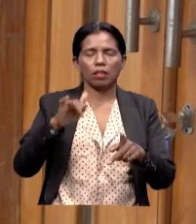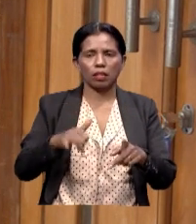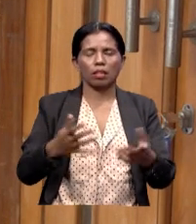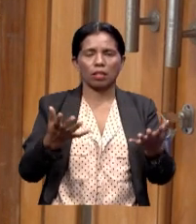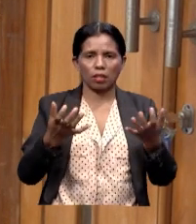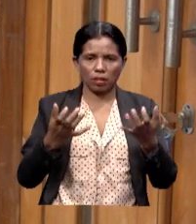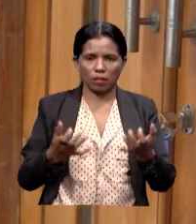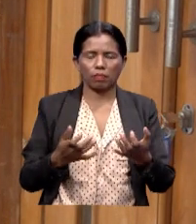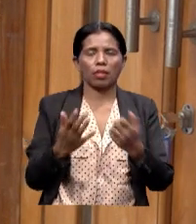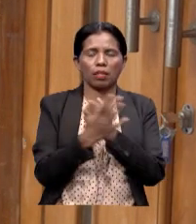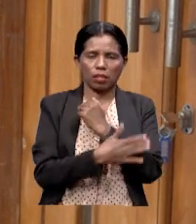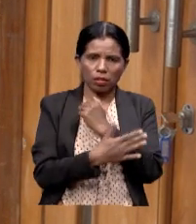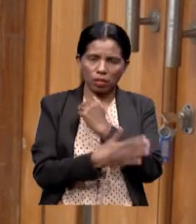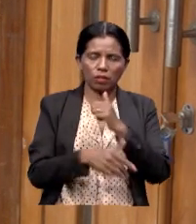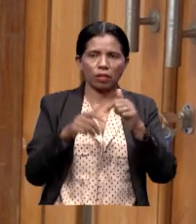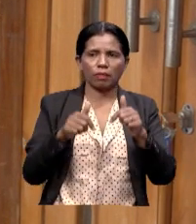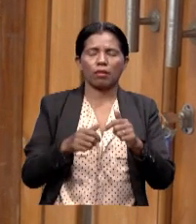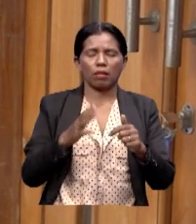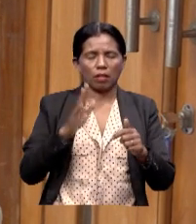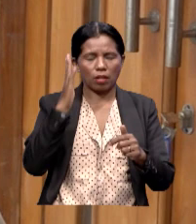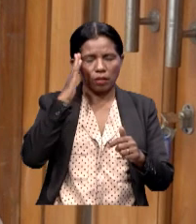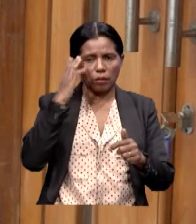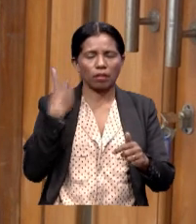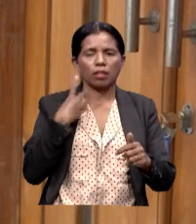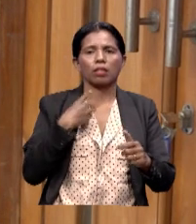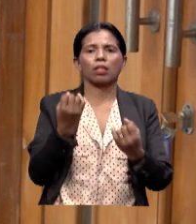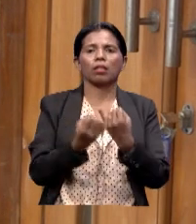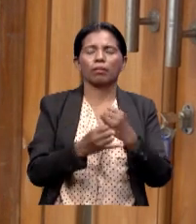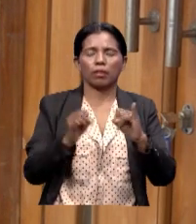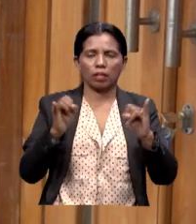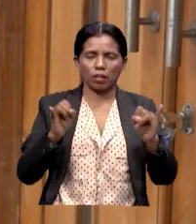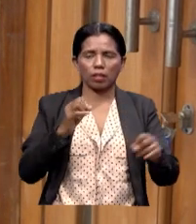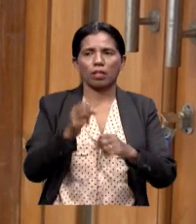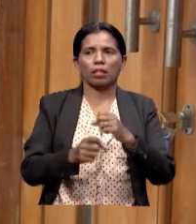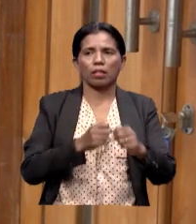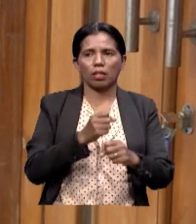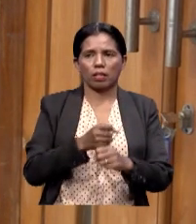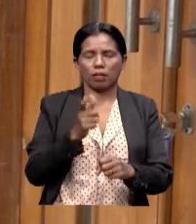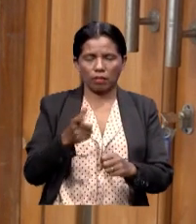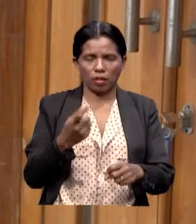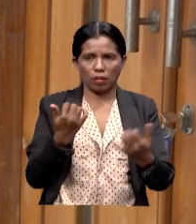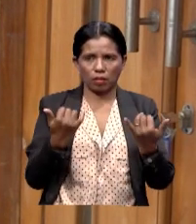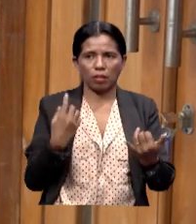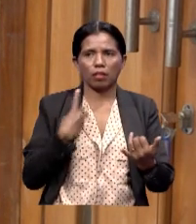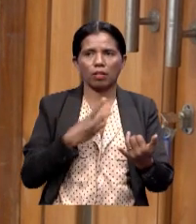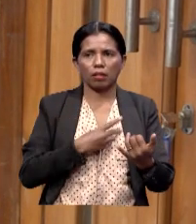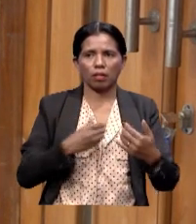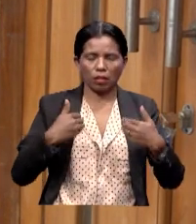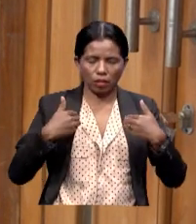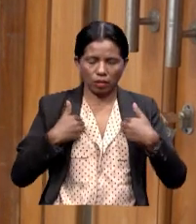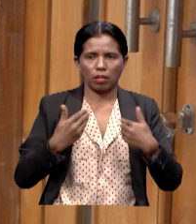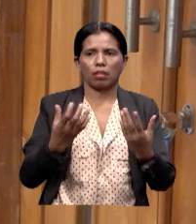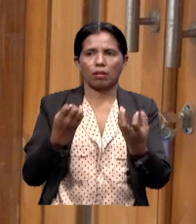vai a nação, né? Ano ite ukurasi ka anti na rua nulo ano ni agora ni tem ser da kar e eu bot lubuki da